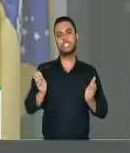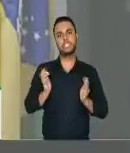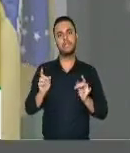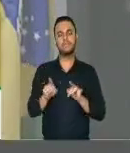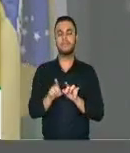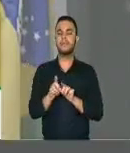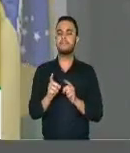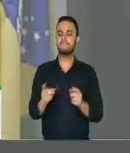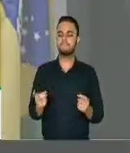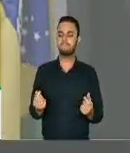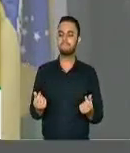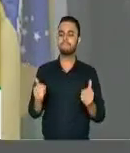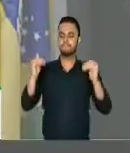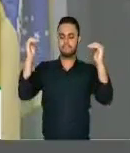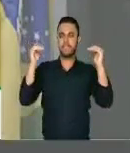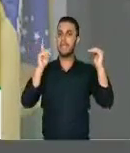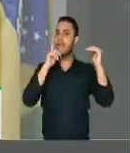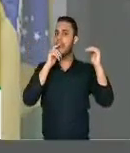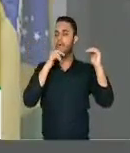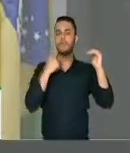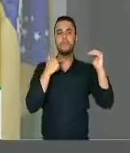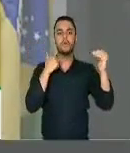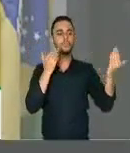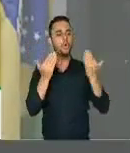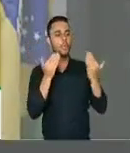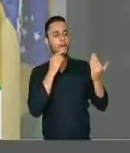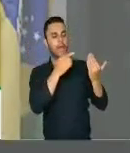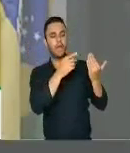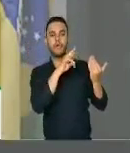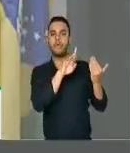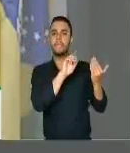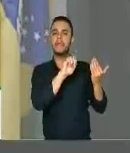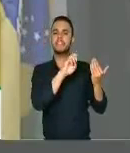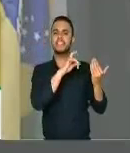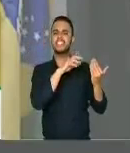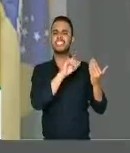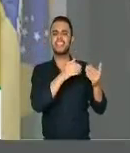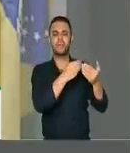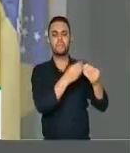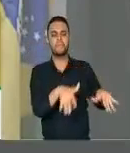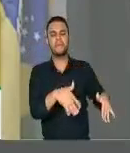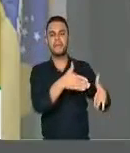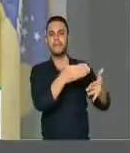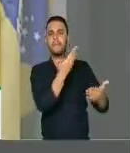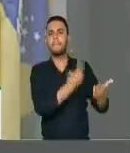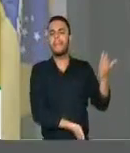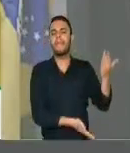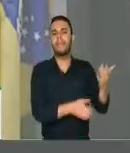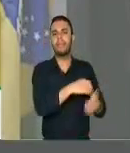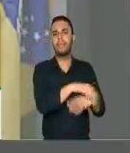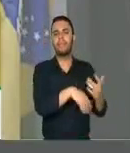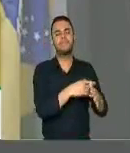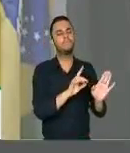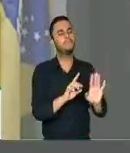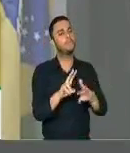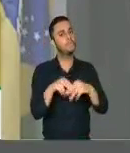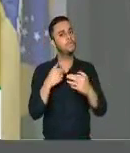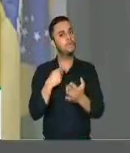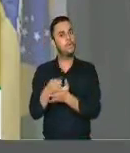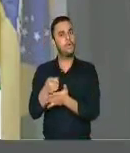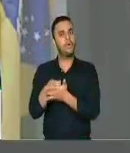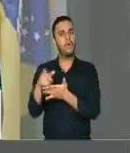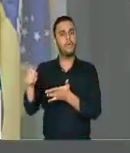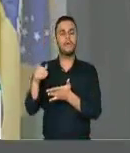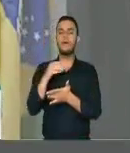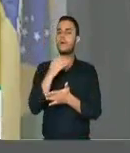não sinônimo de tragédia, sinônimo de desastre. Então, eu cobro mais uma vez ao governo de